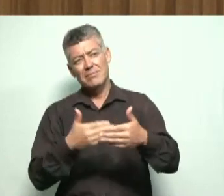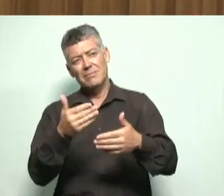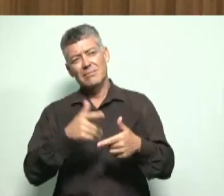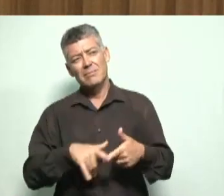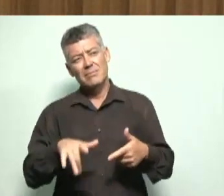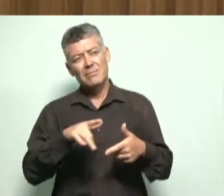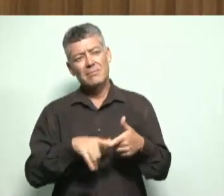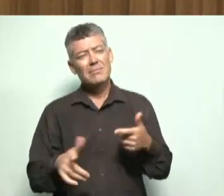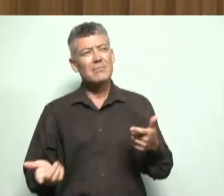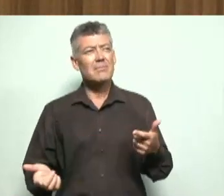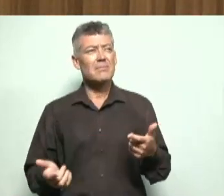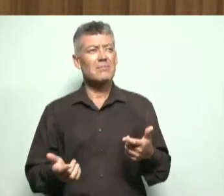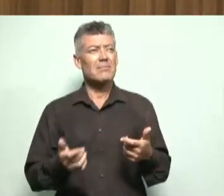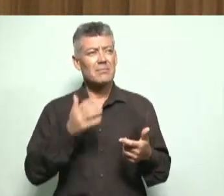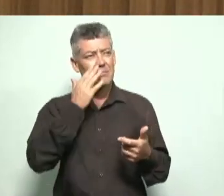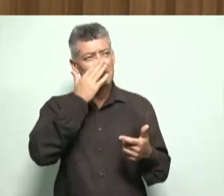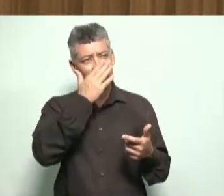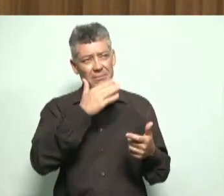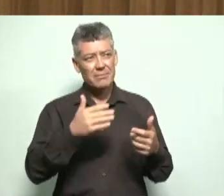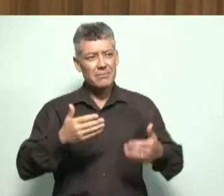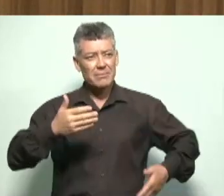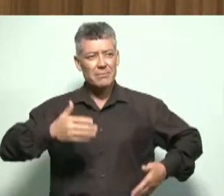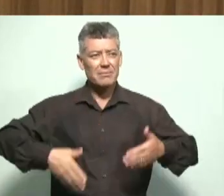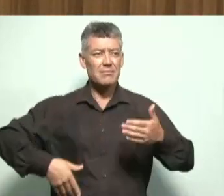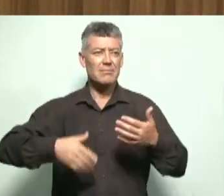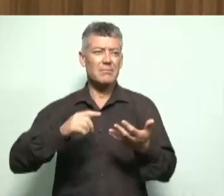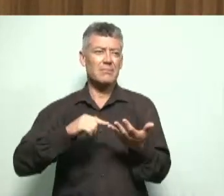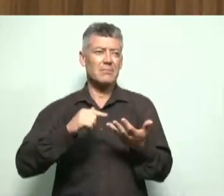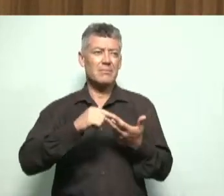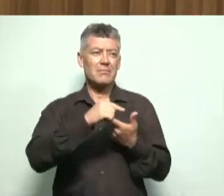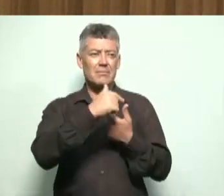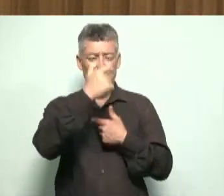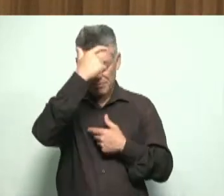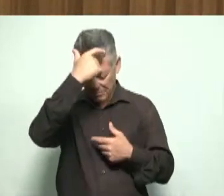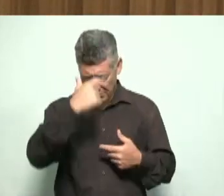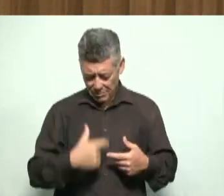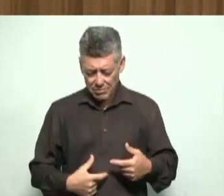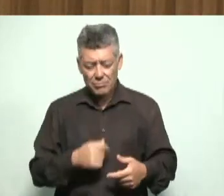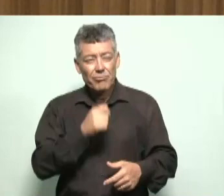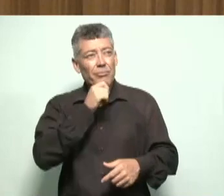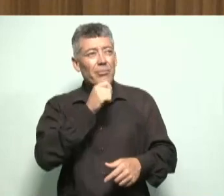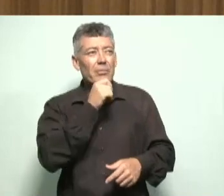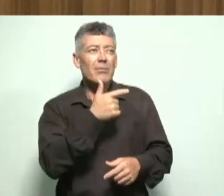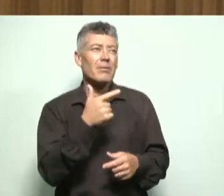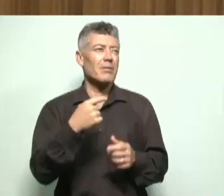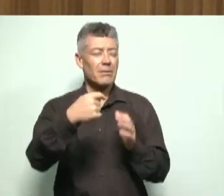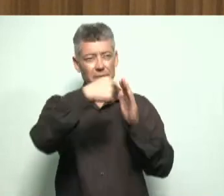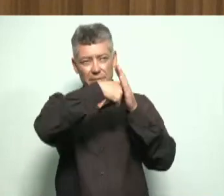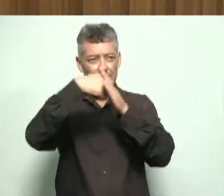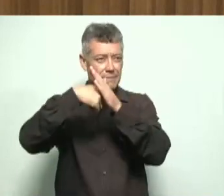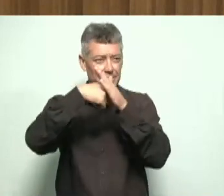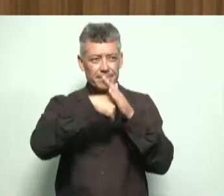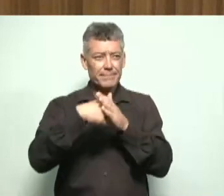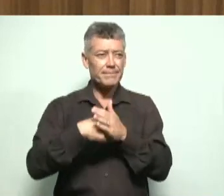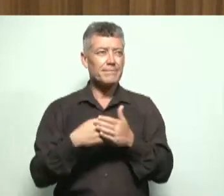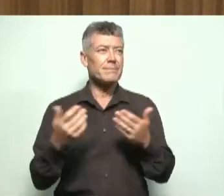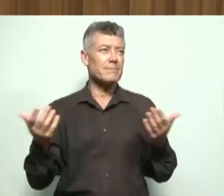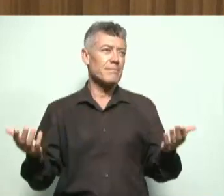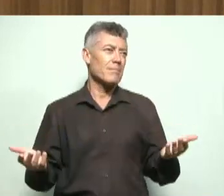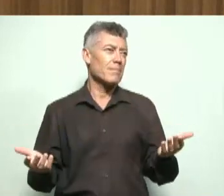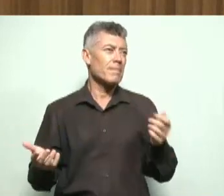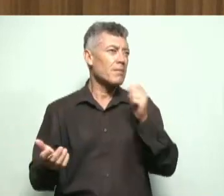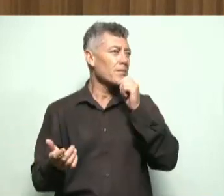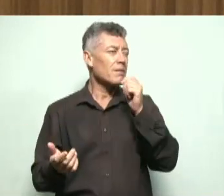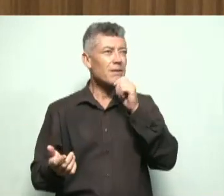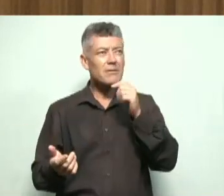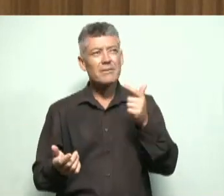problemas relacionados às suas coordenações motoras, enfim, e não têm como fazer o acompanhamento. Muitos, inclusive, não têm a